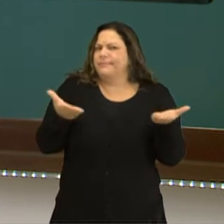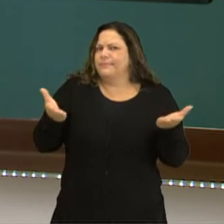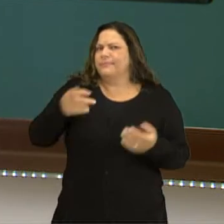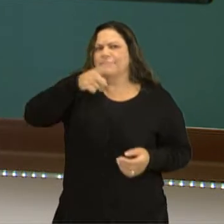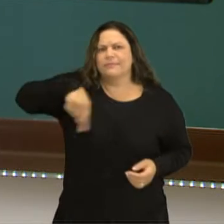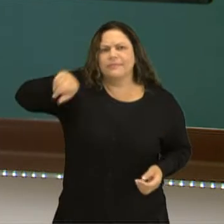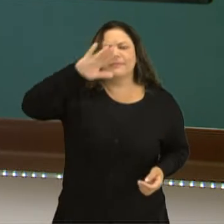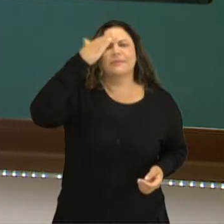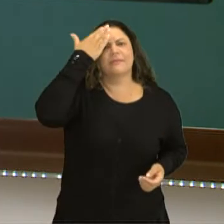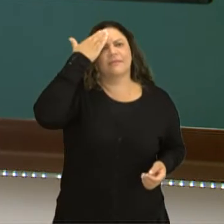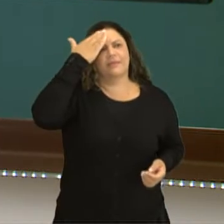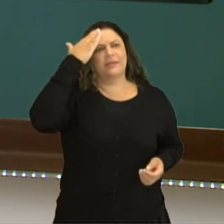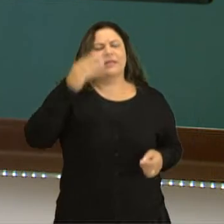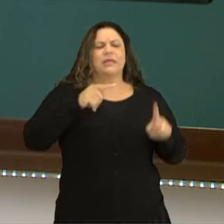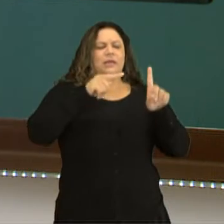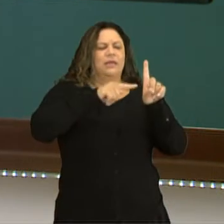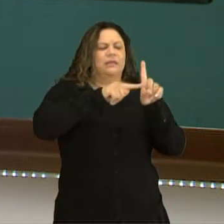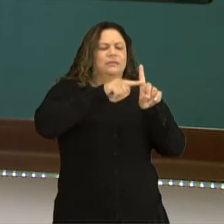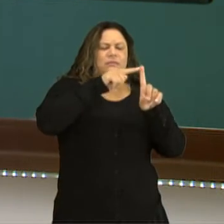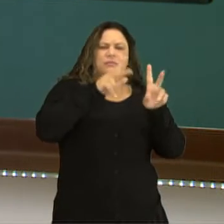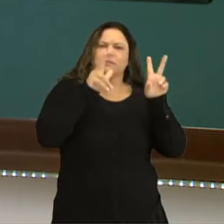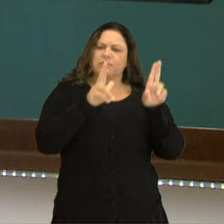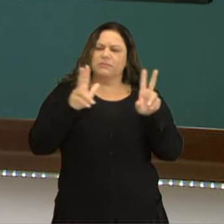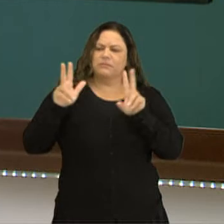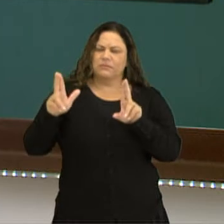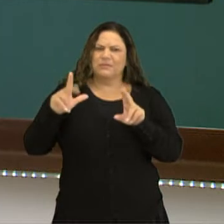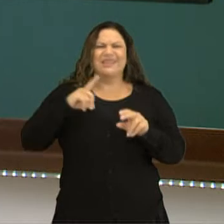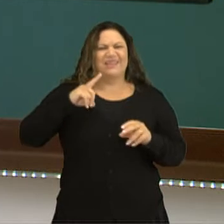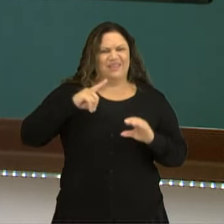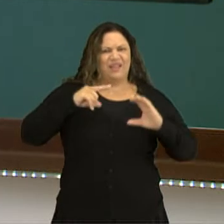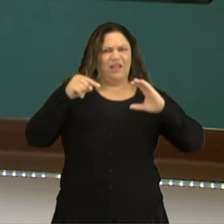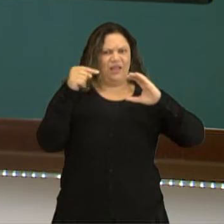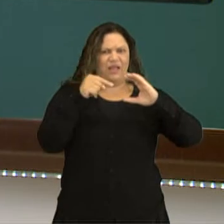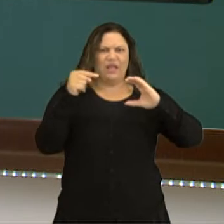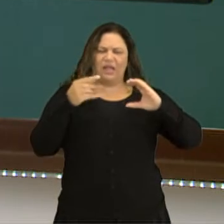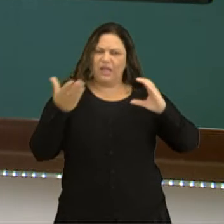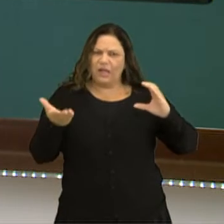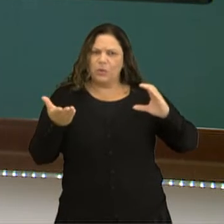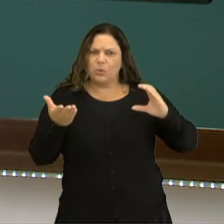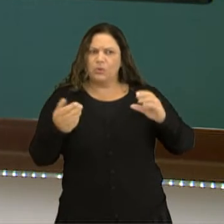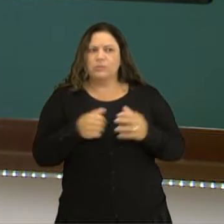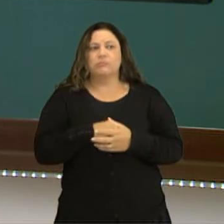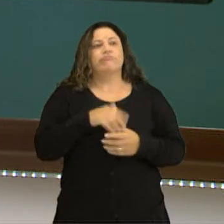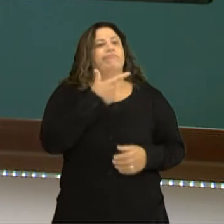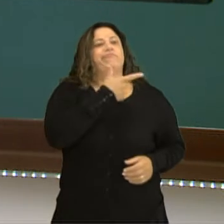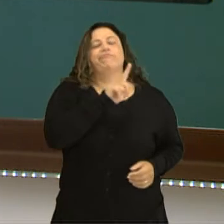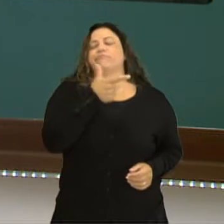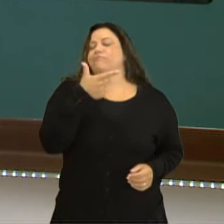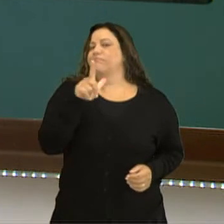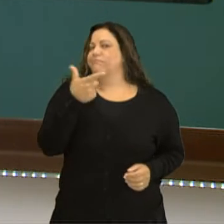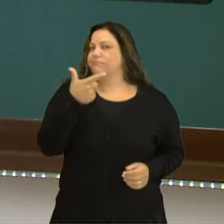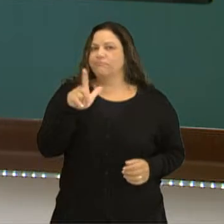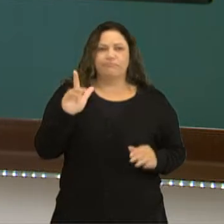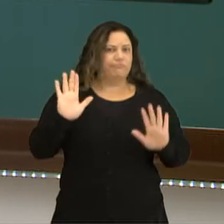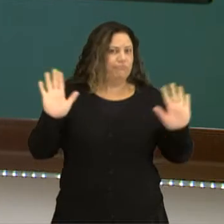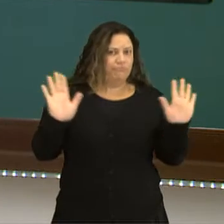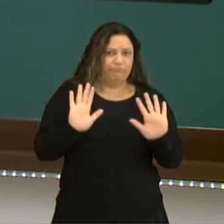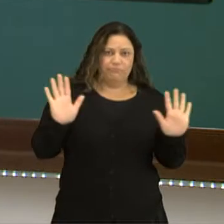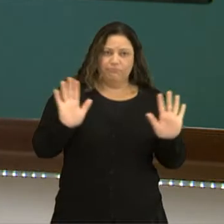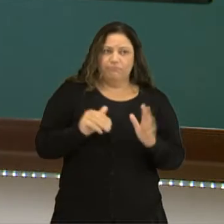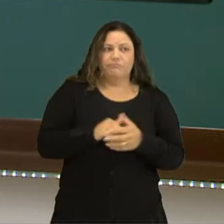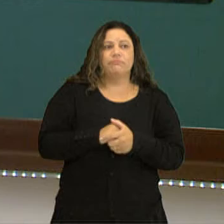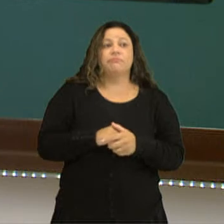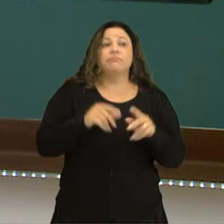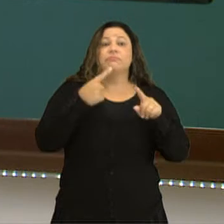sabe, temperaturas iguais, existe calor nesse sistema? Não existe calor nesse sistema. Por